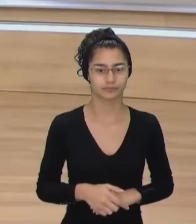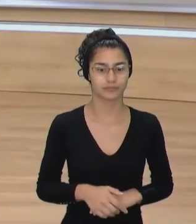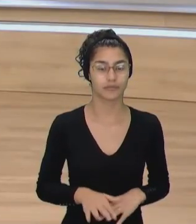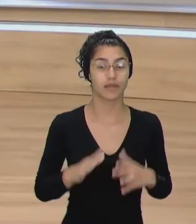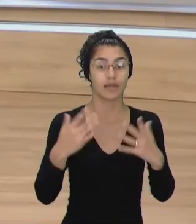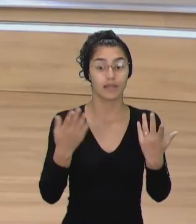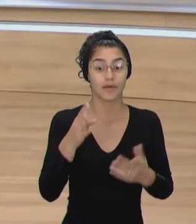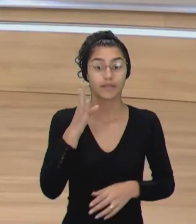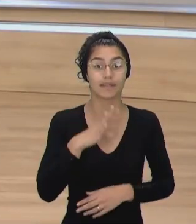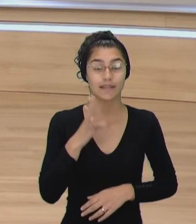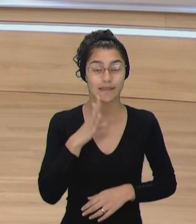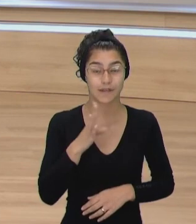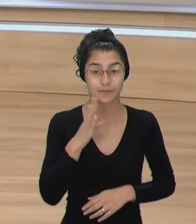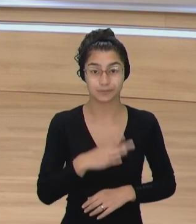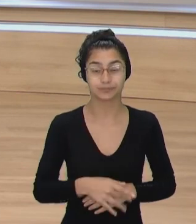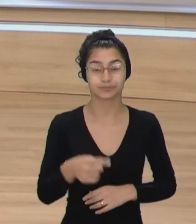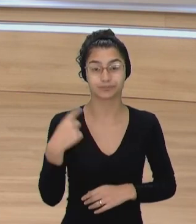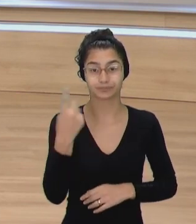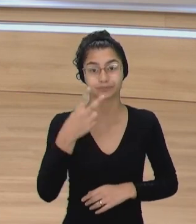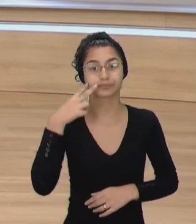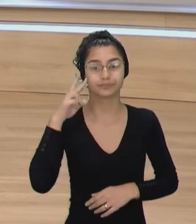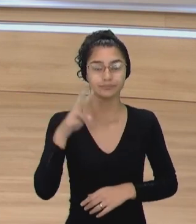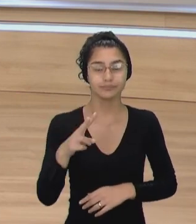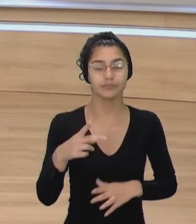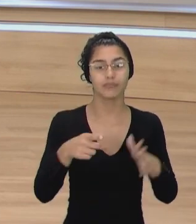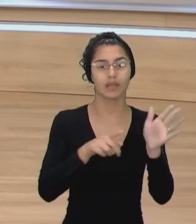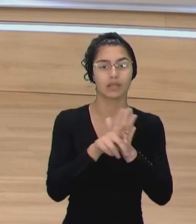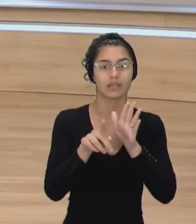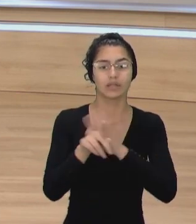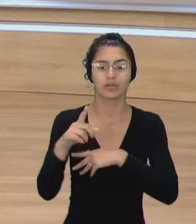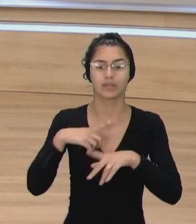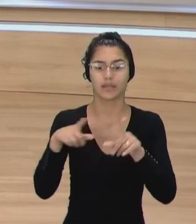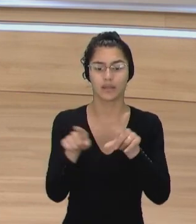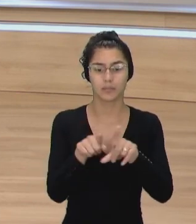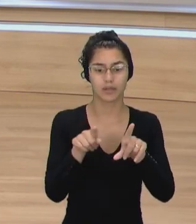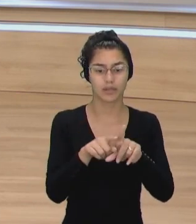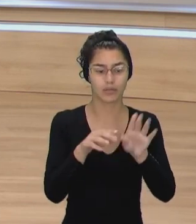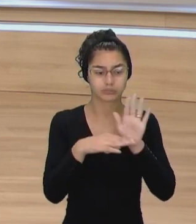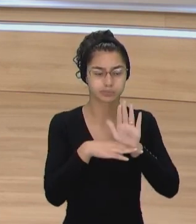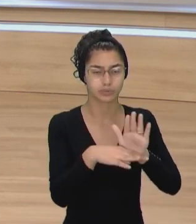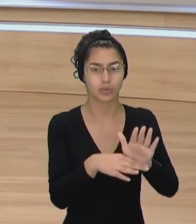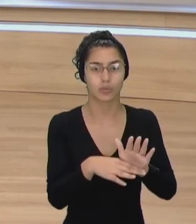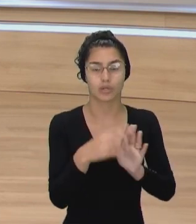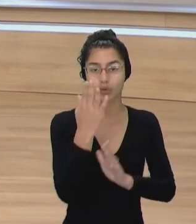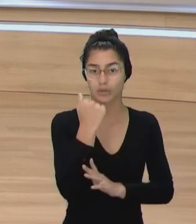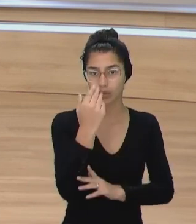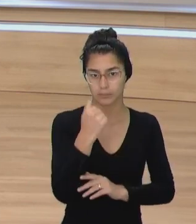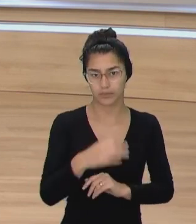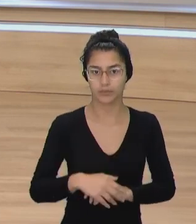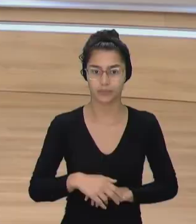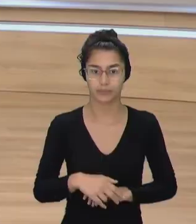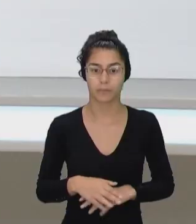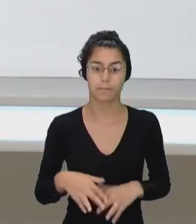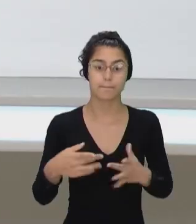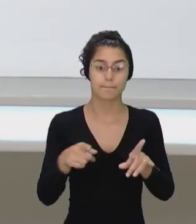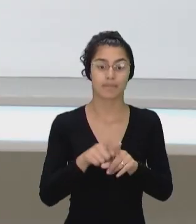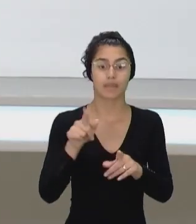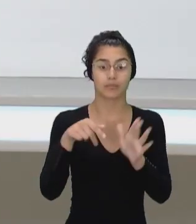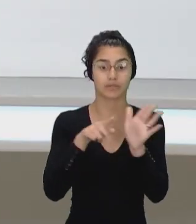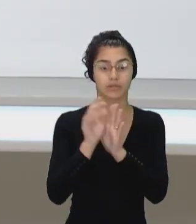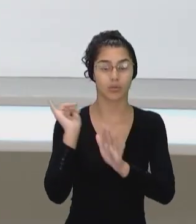Então, olha só que bacana, né, que a gente viu aí a questão da fortificação aí dos alimentos. E isso é uma